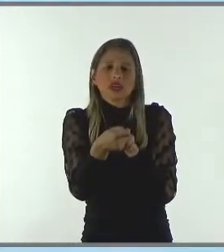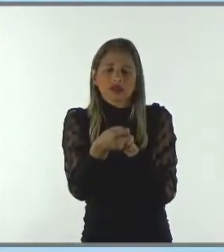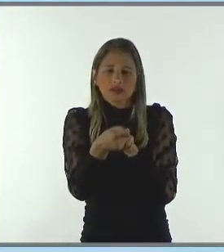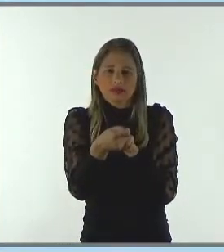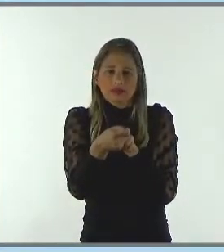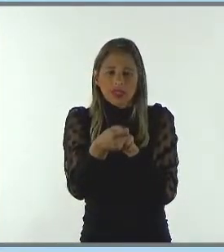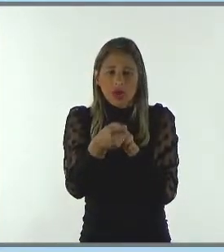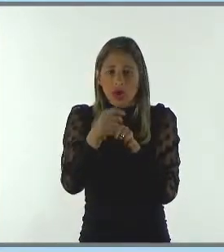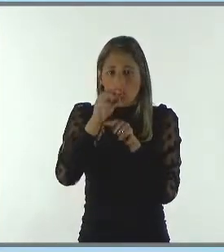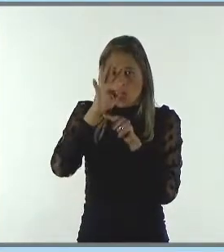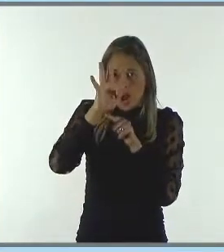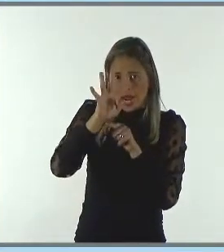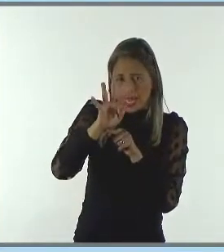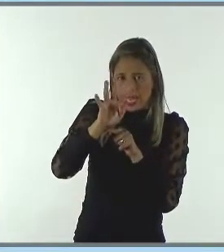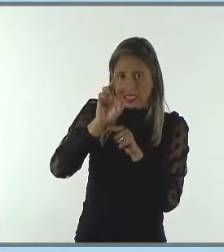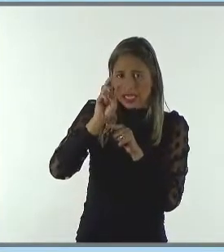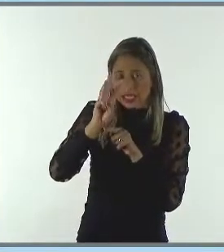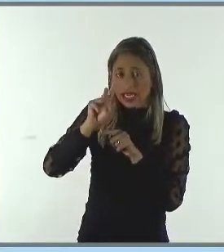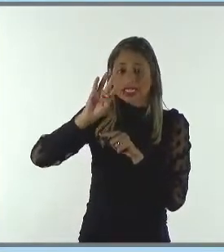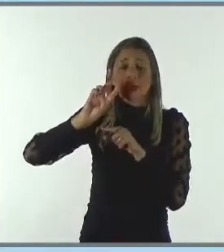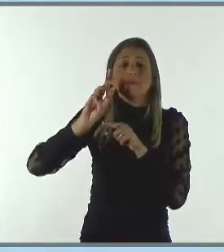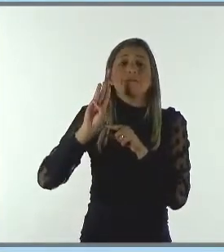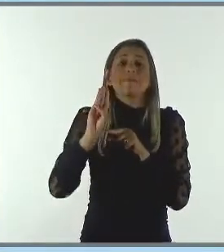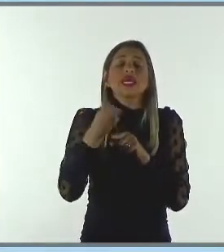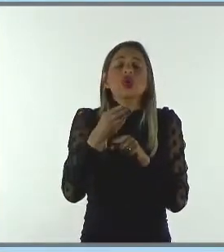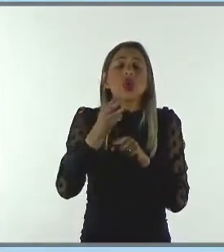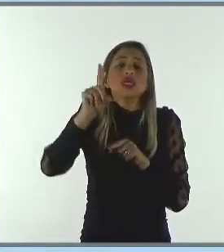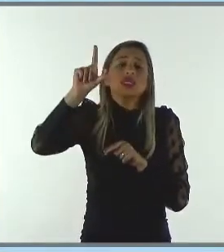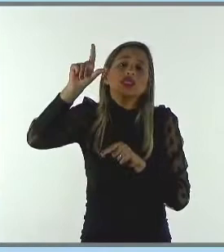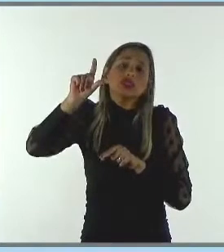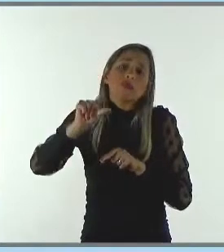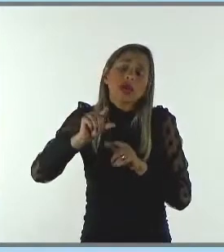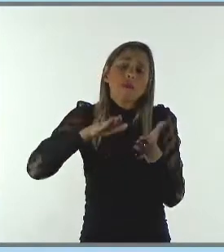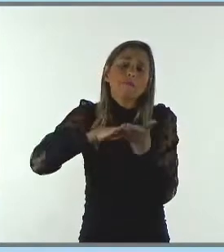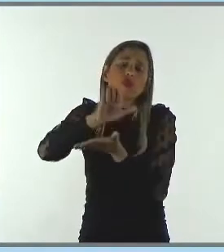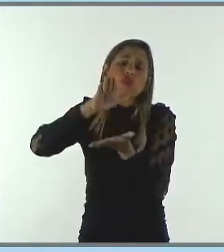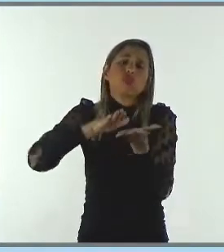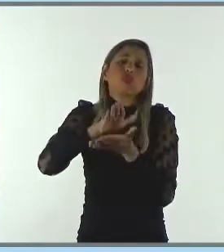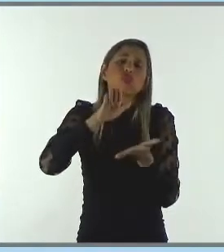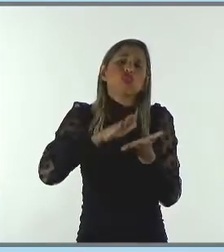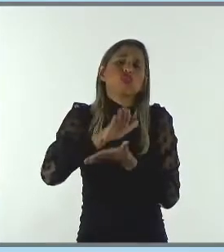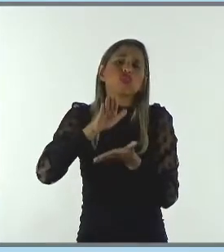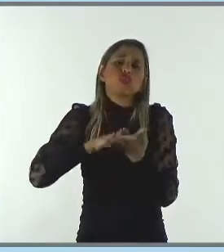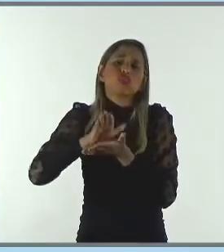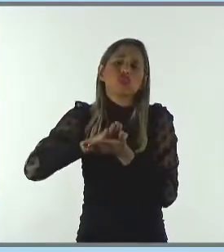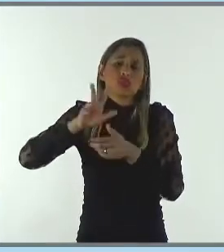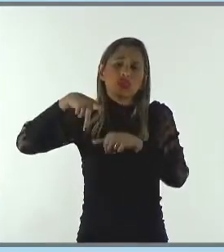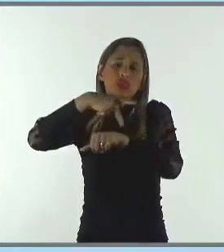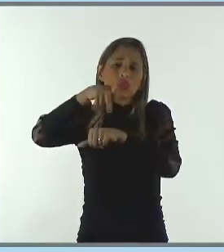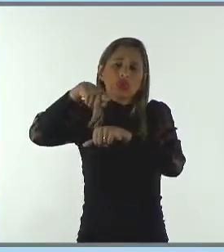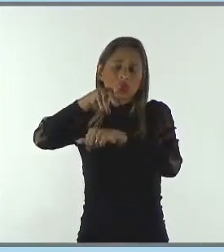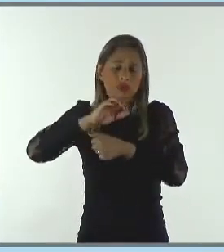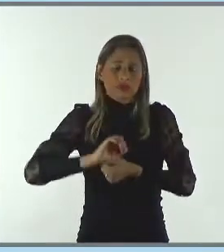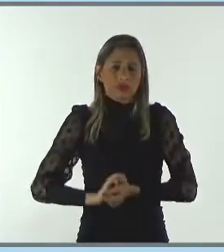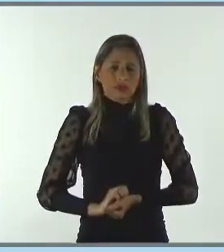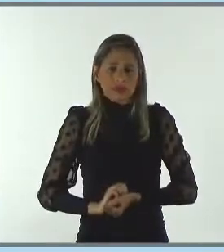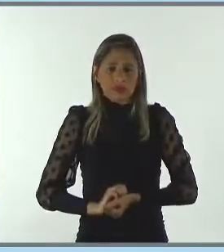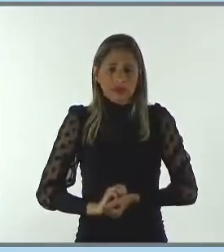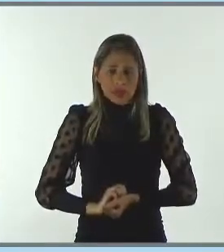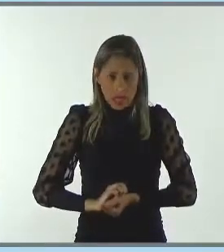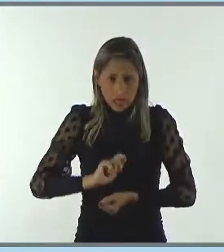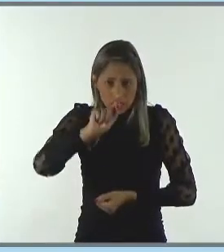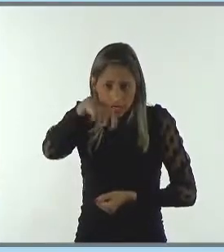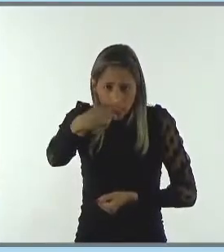de 43 milhões de livros a menos impressos no país. Não é um número insignificante,